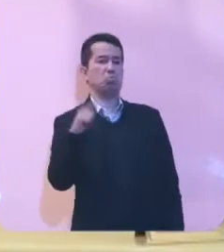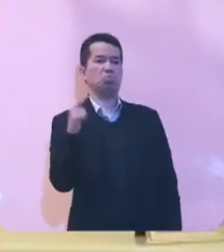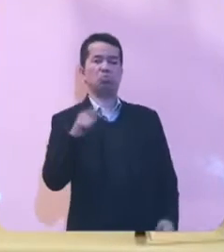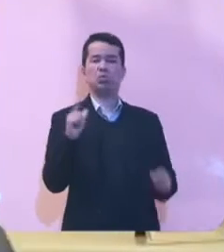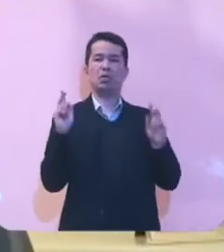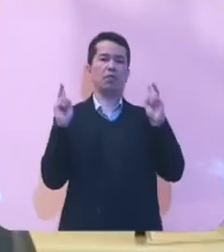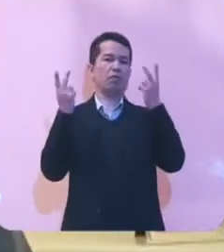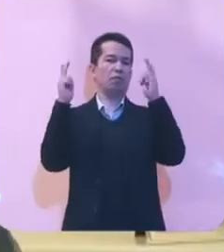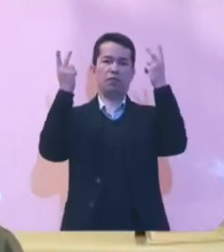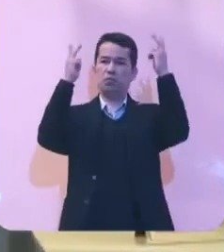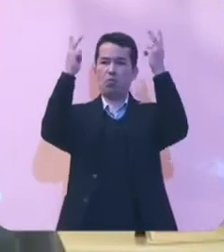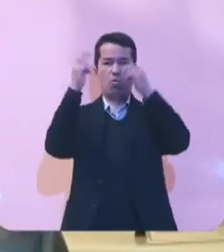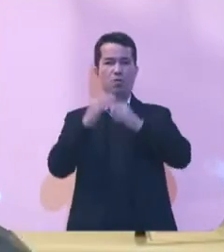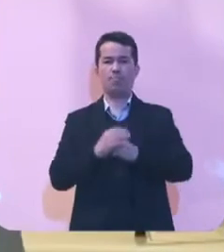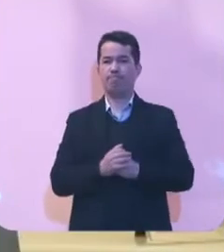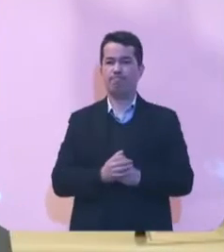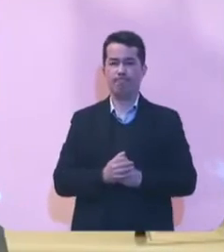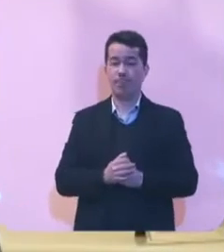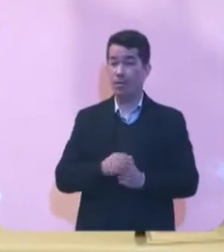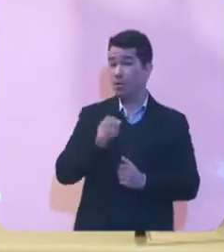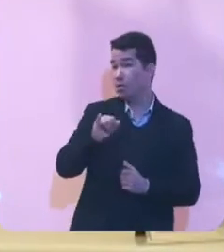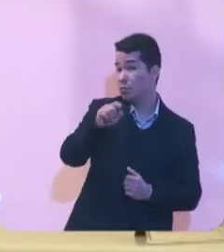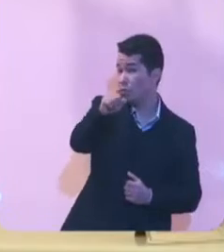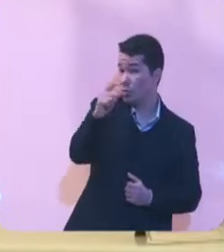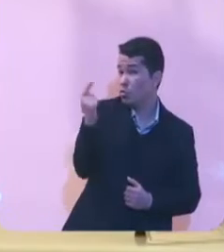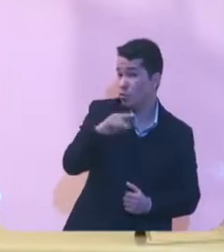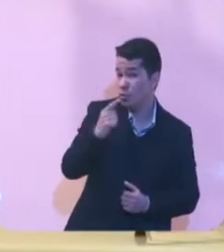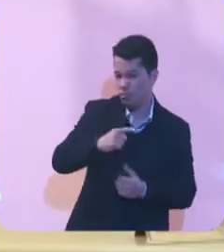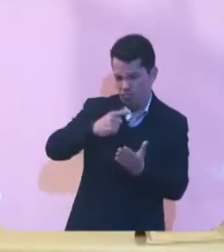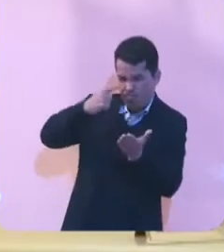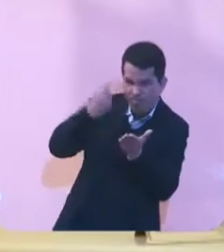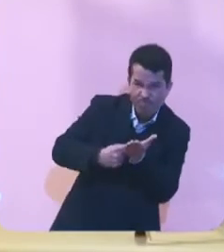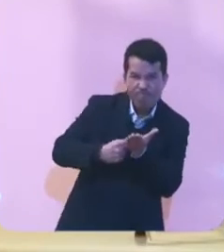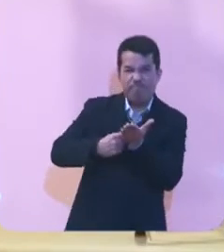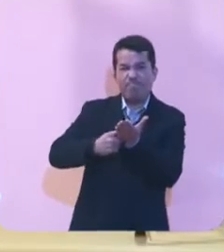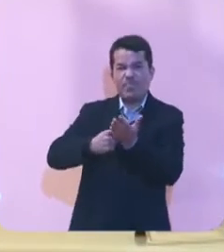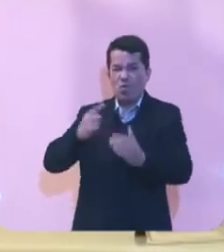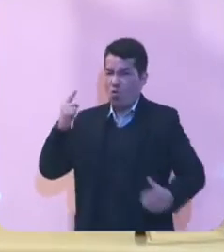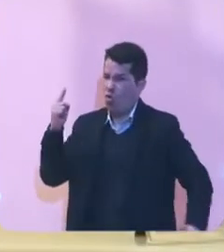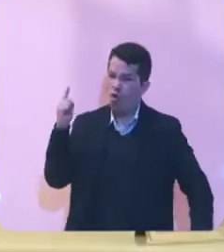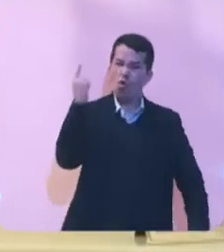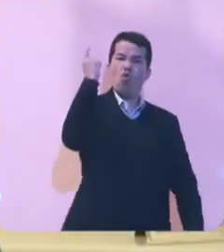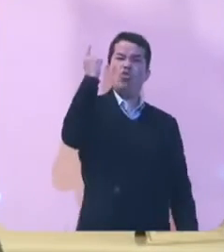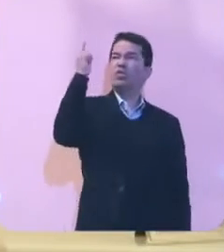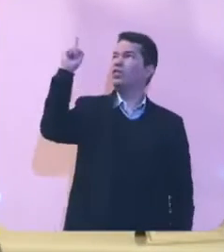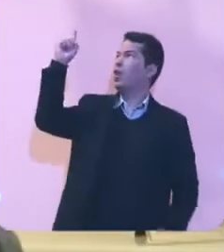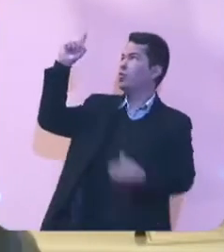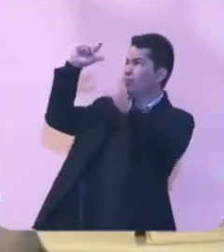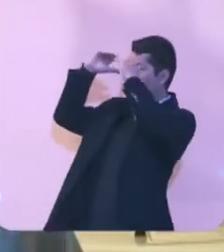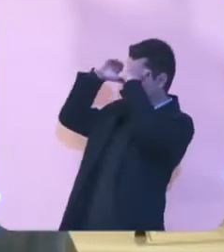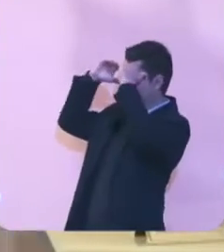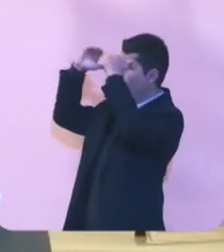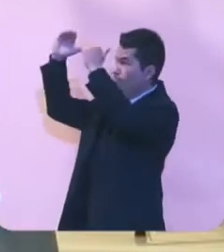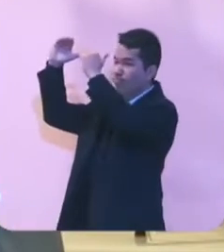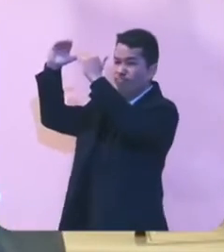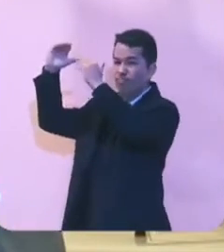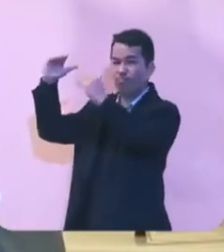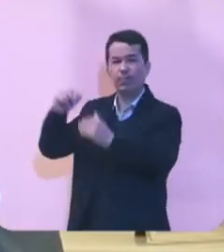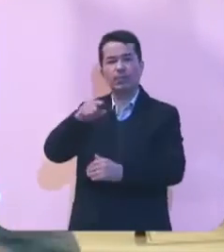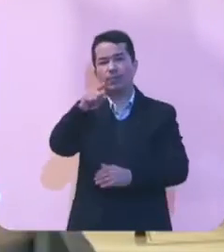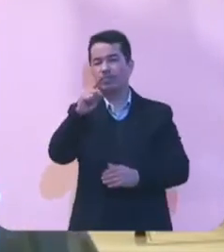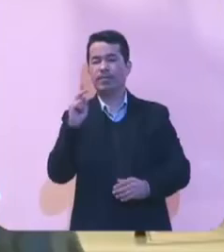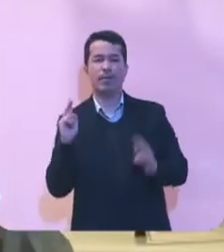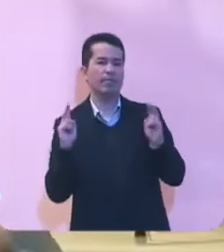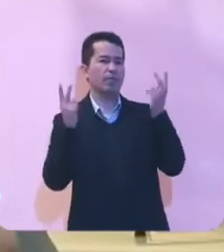de exclusividade do Senhor em nossa vida. Não há vitória sem presença constante do Senhor